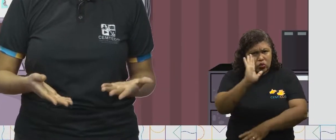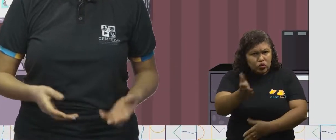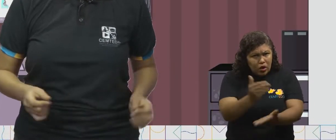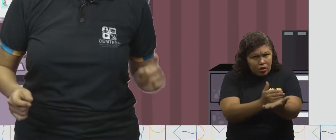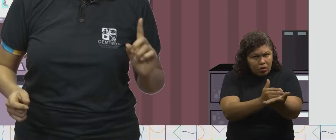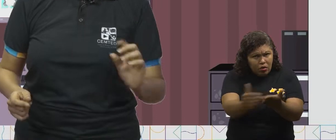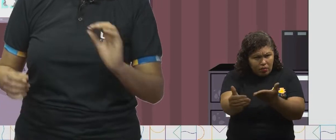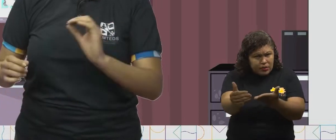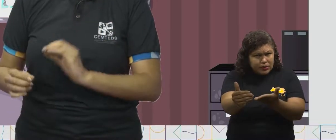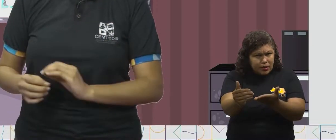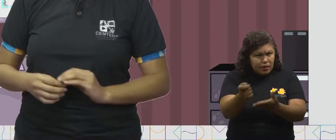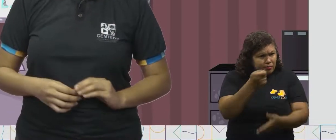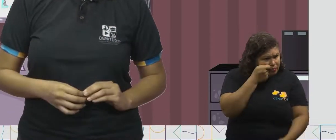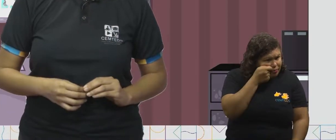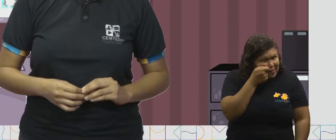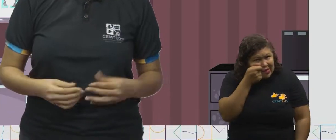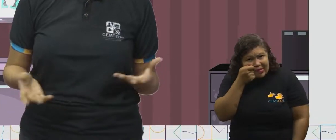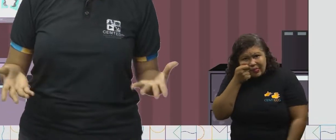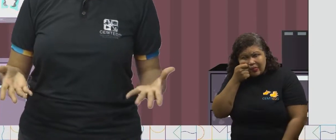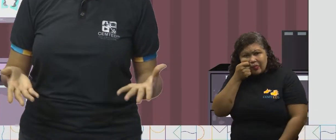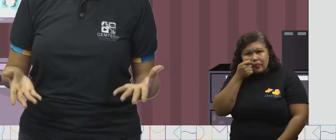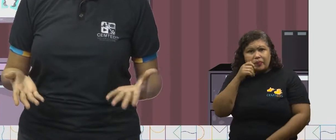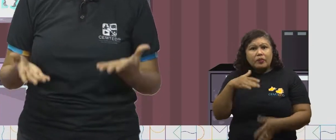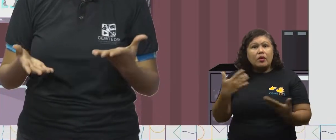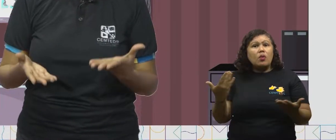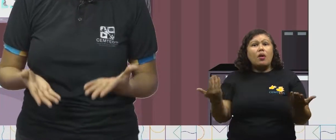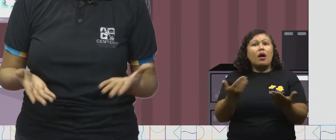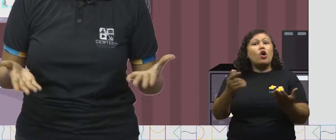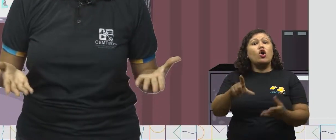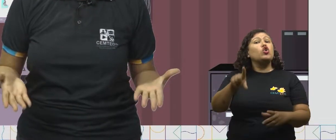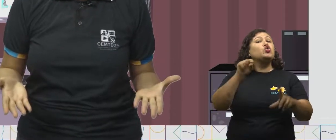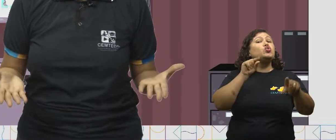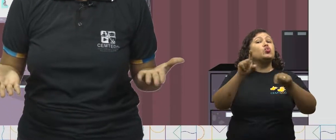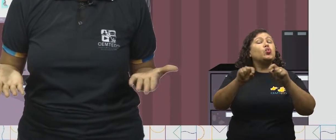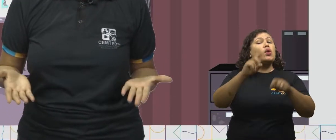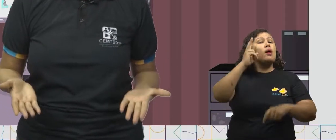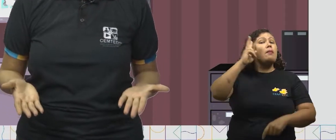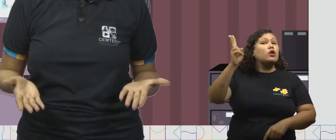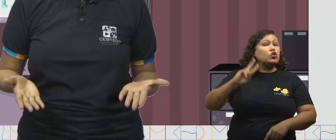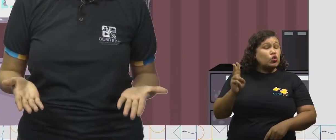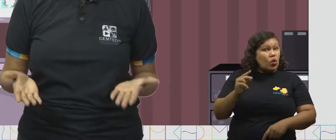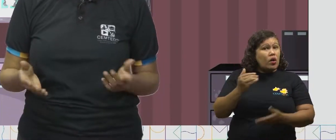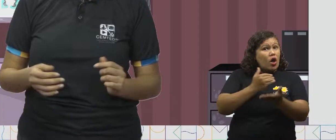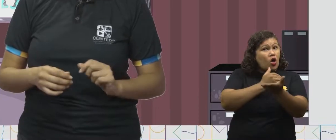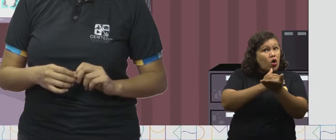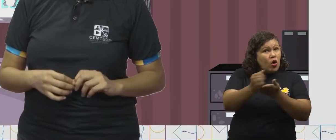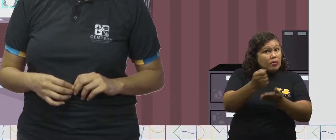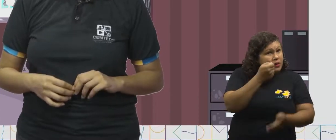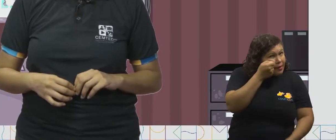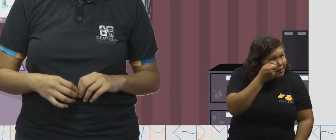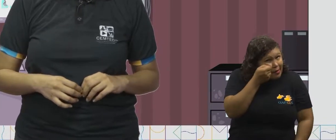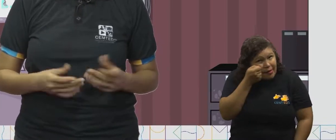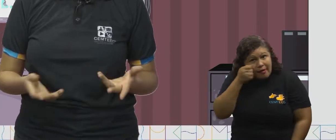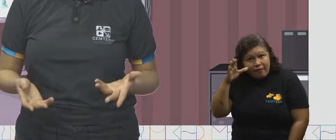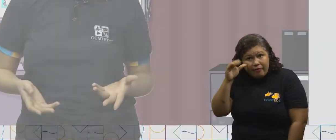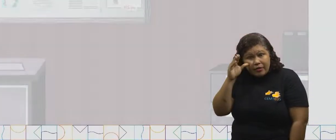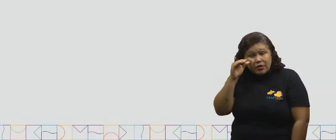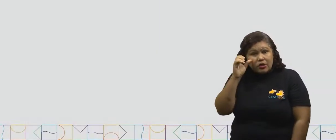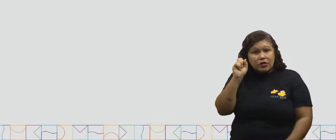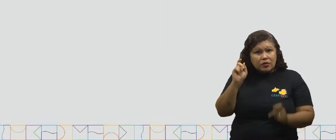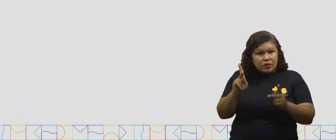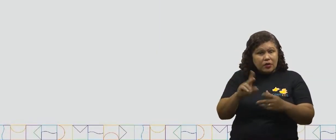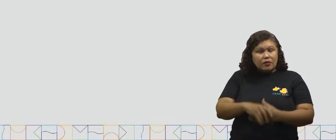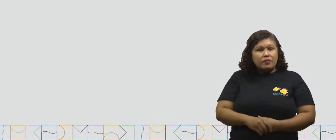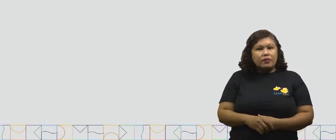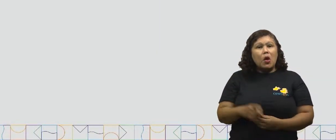Atenção, esquadrão! Vamos organizá-lo! Vamos escolher uma história da máquina para investigar e tentar consertar, tudo bem?